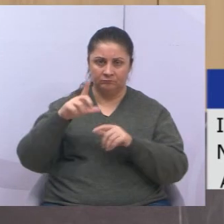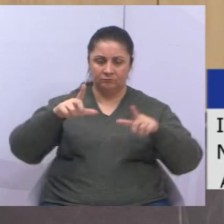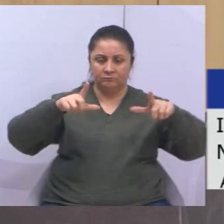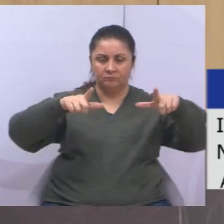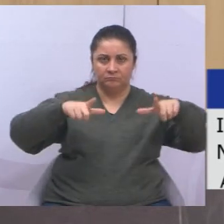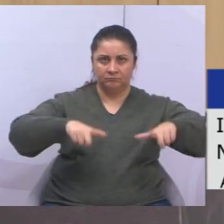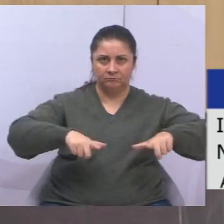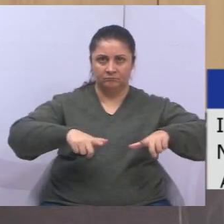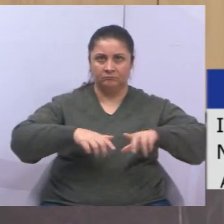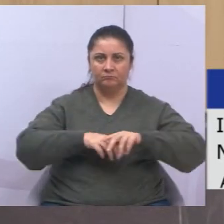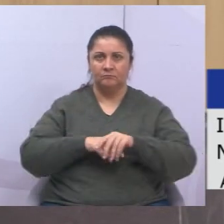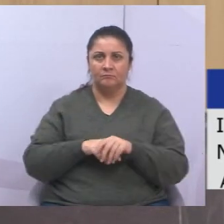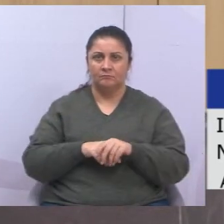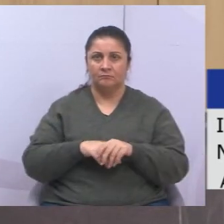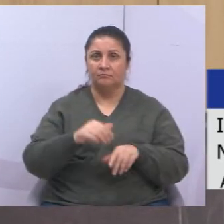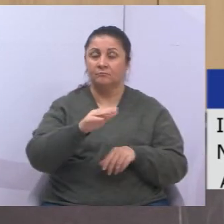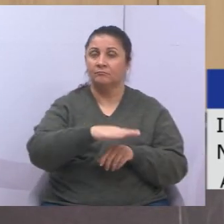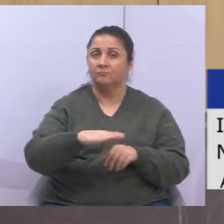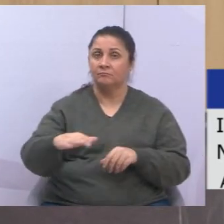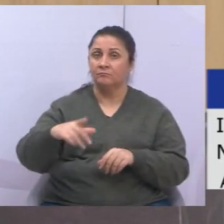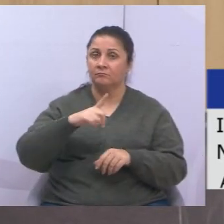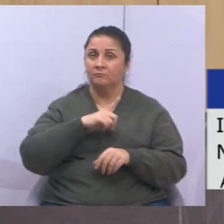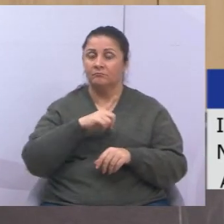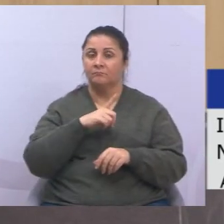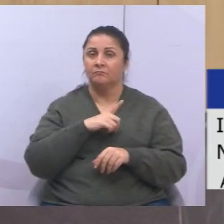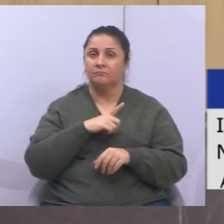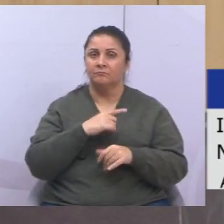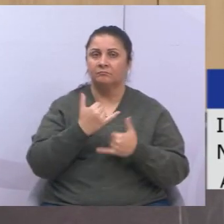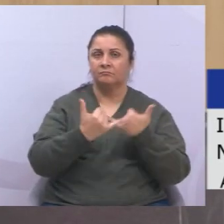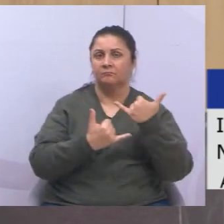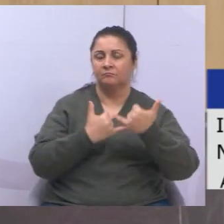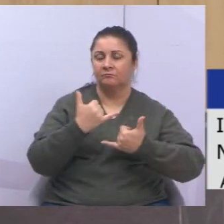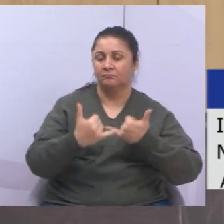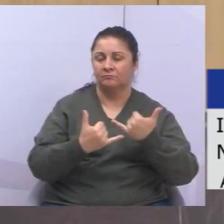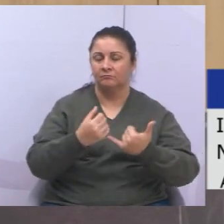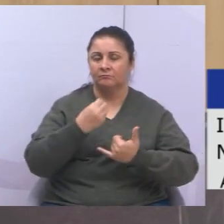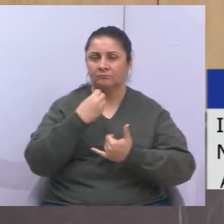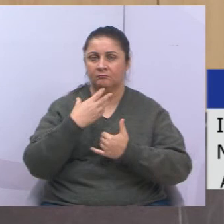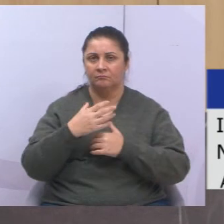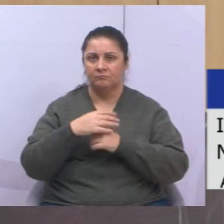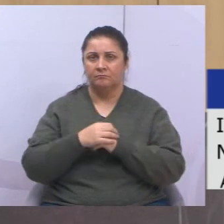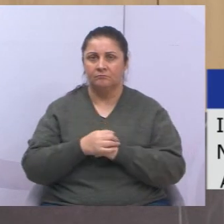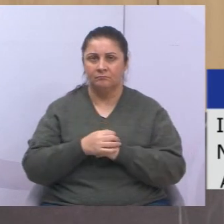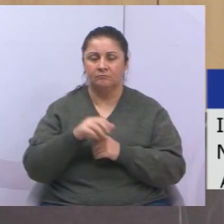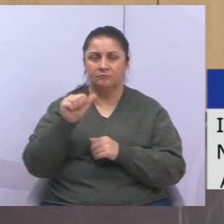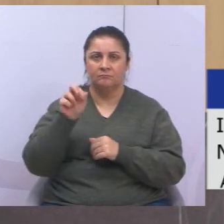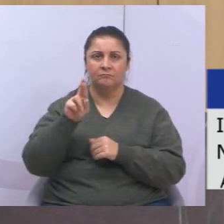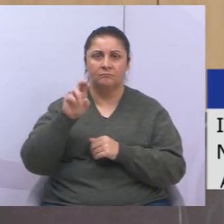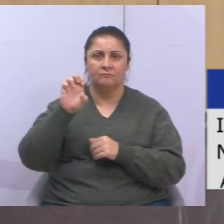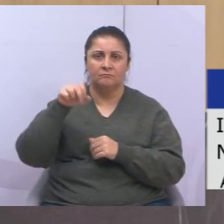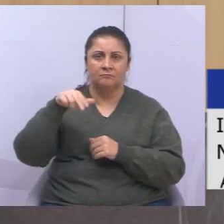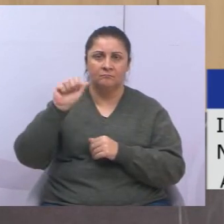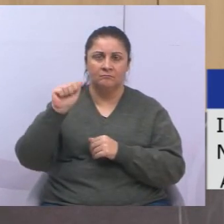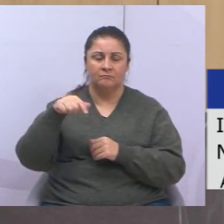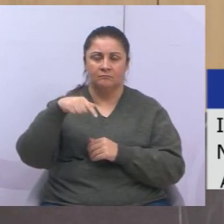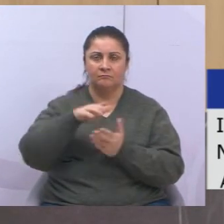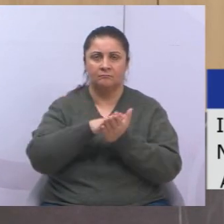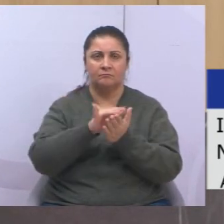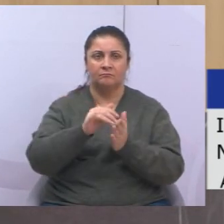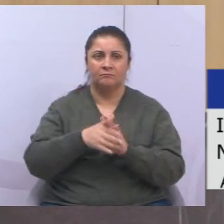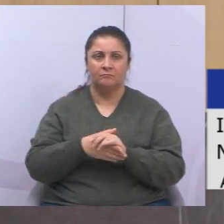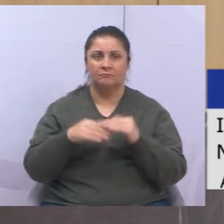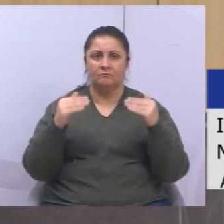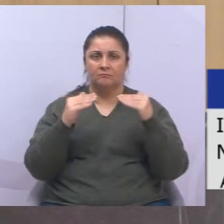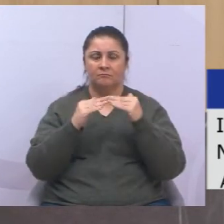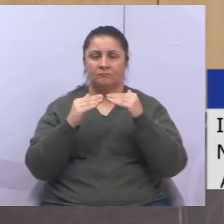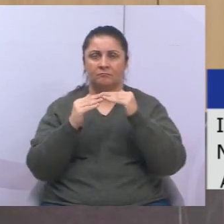local para que essas crianças tenham brincadeiras saudáveis, uma arena de esporte na cidade de Jacareí. Sou